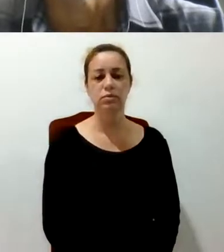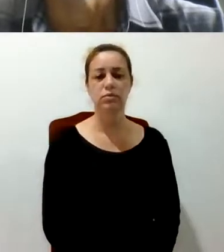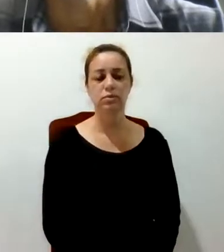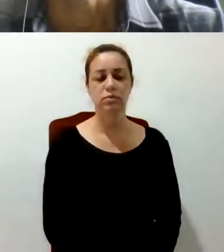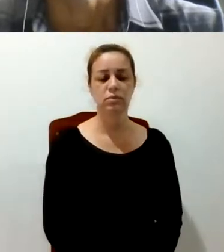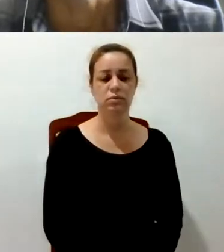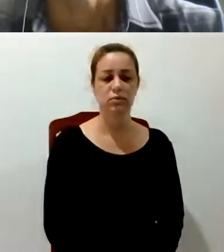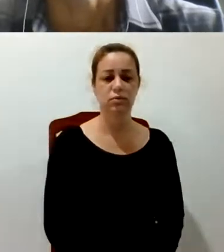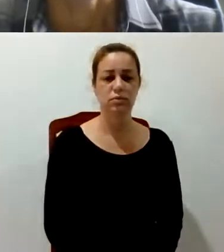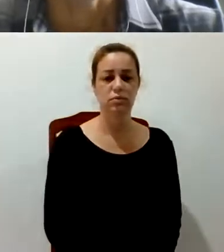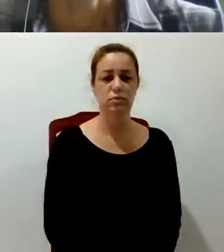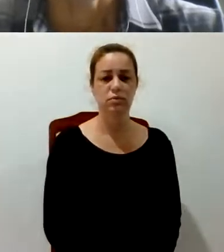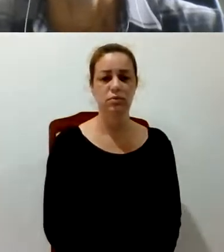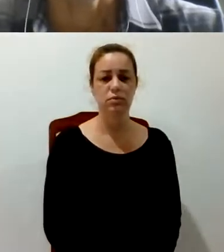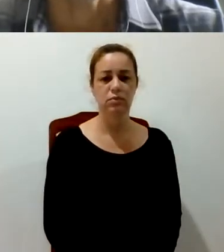Então, Poli,